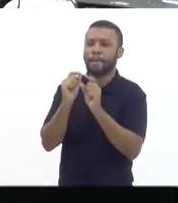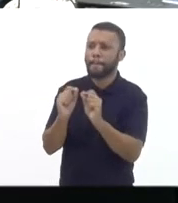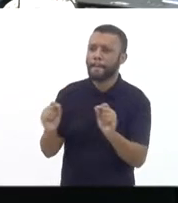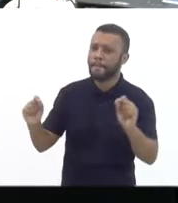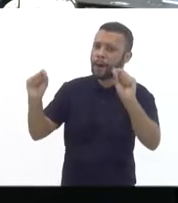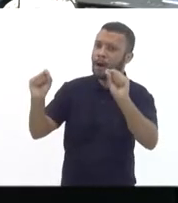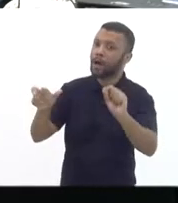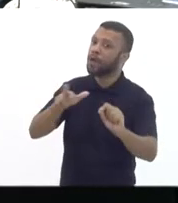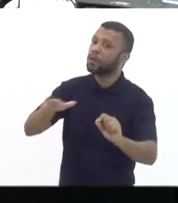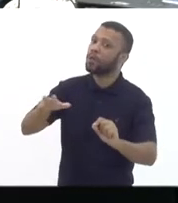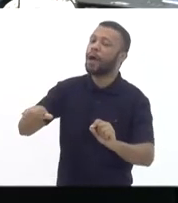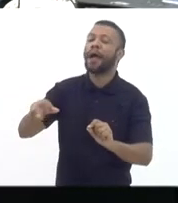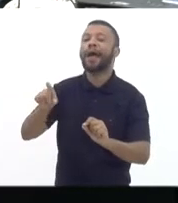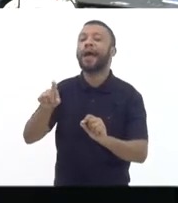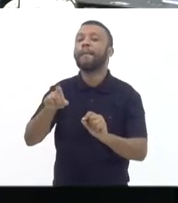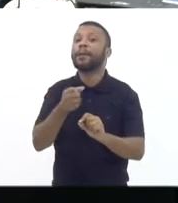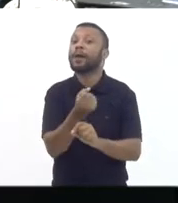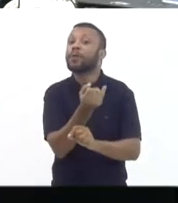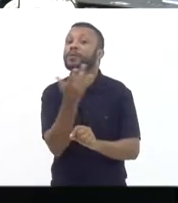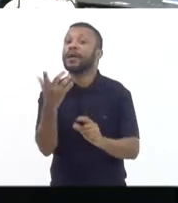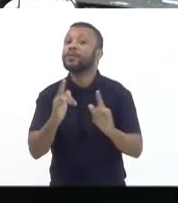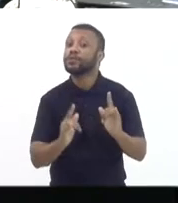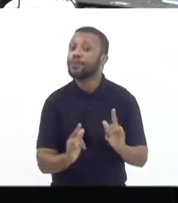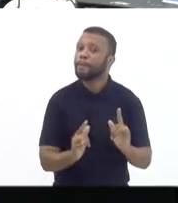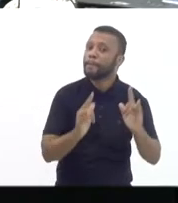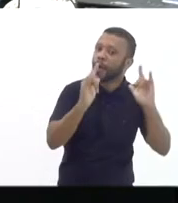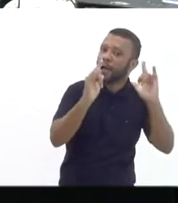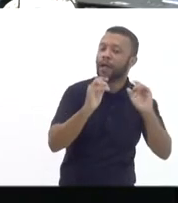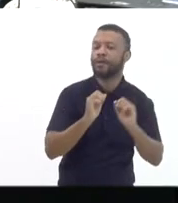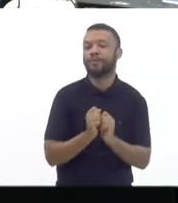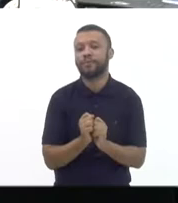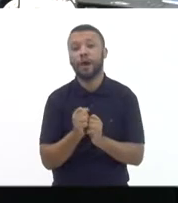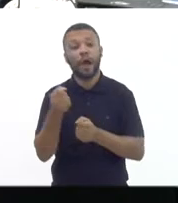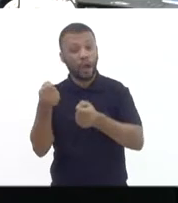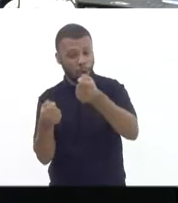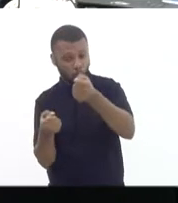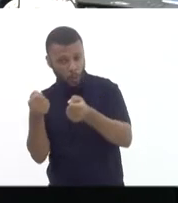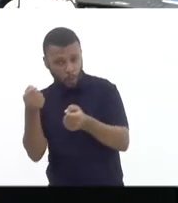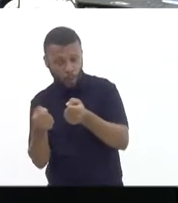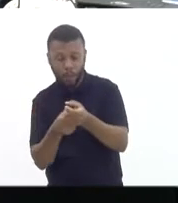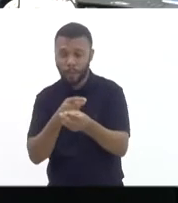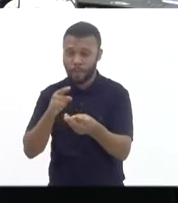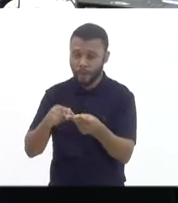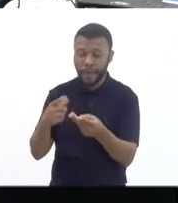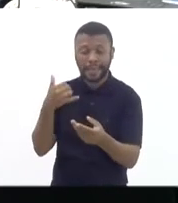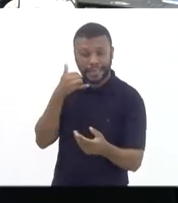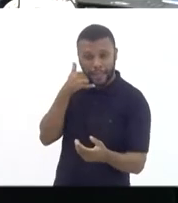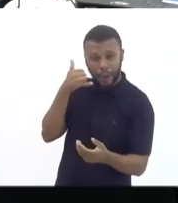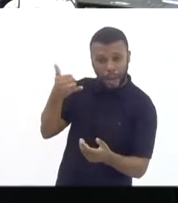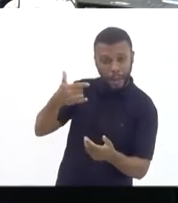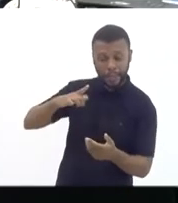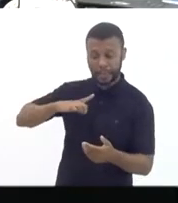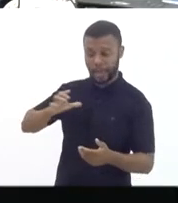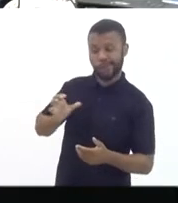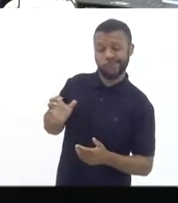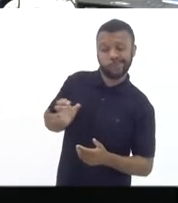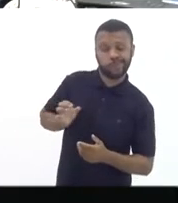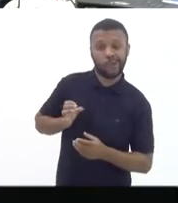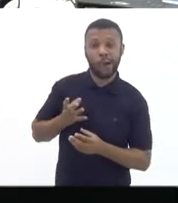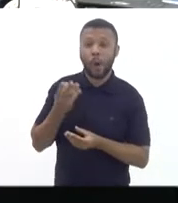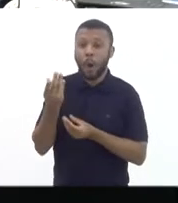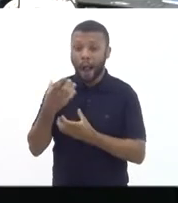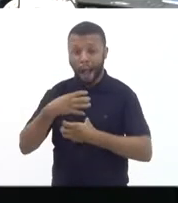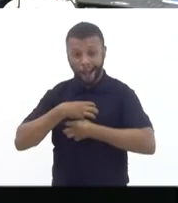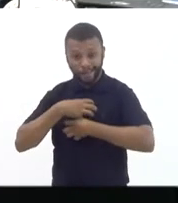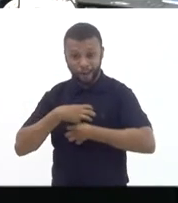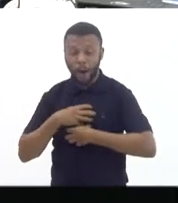é dada pelo número de prédios, automóveis ou celulares. Eu acho que a forma como a sociedade lida com